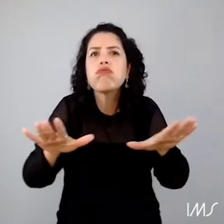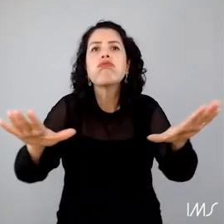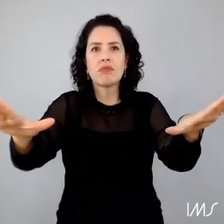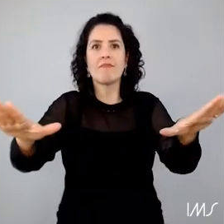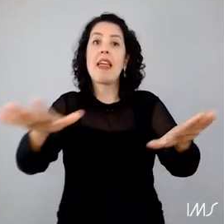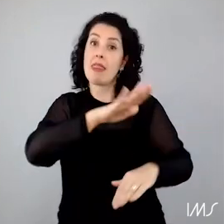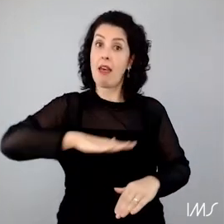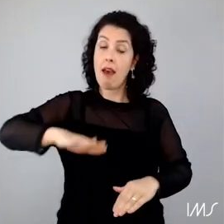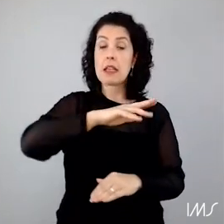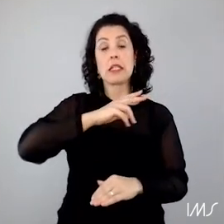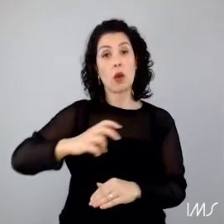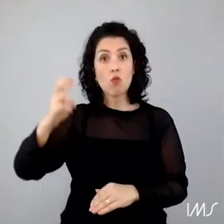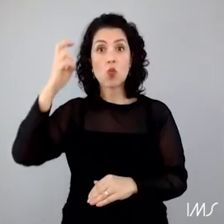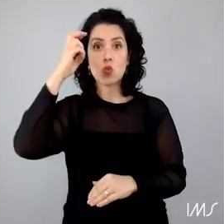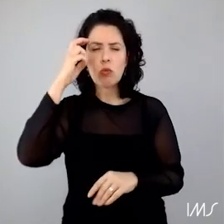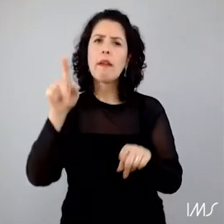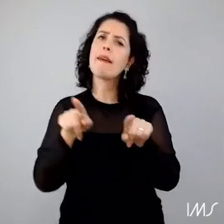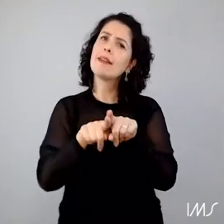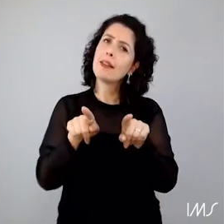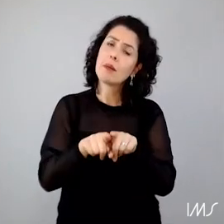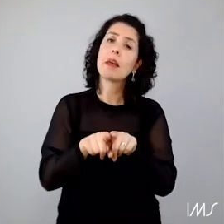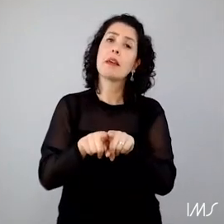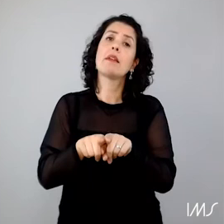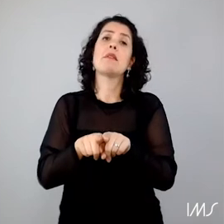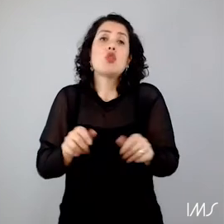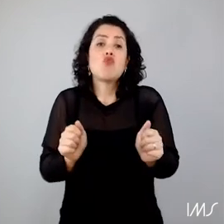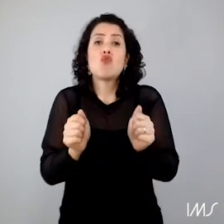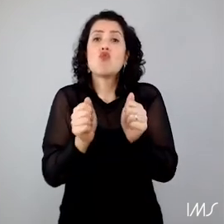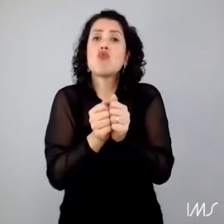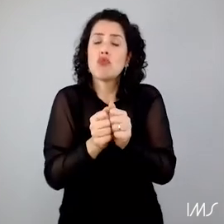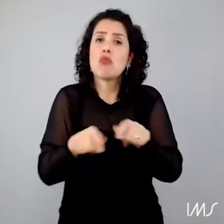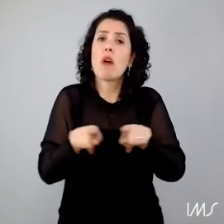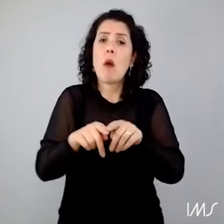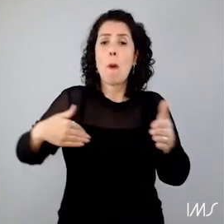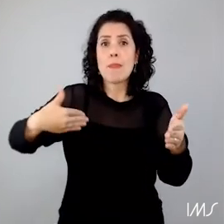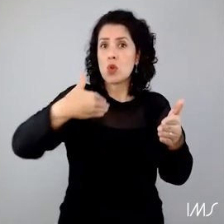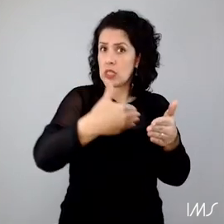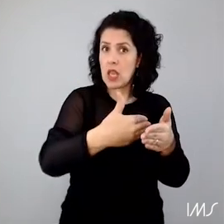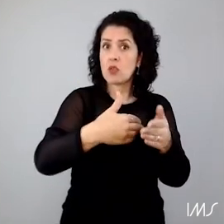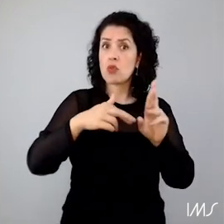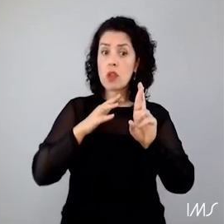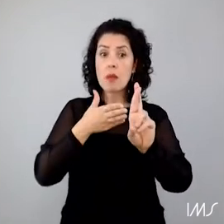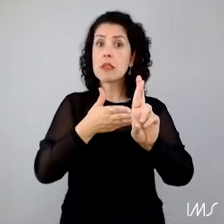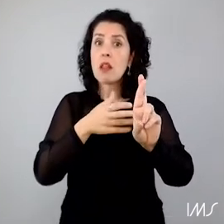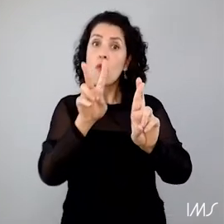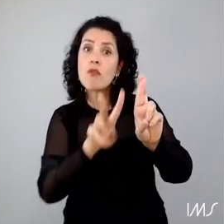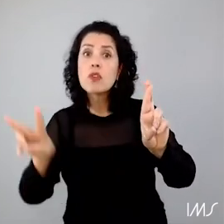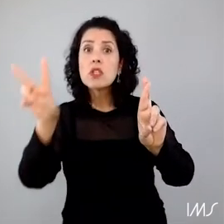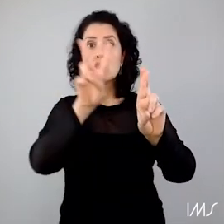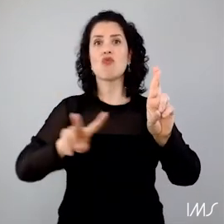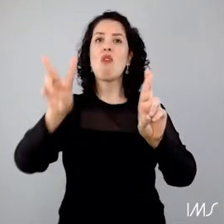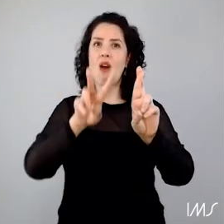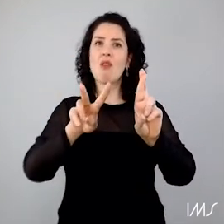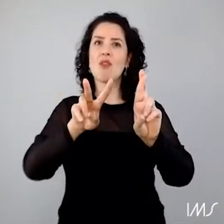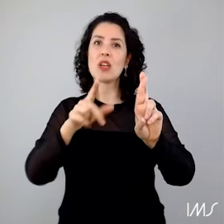de representação visual e que dialoga com todas as demais formas de representação visual. Entretanto, por outro lado,